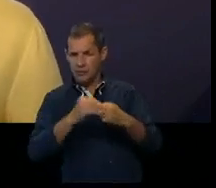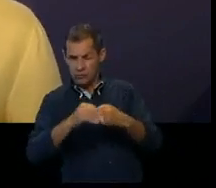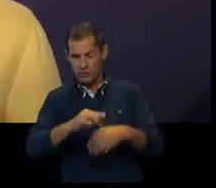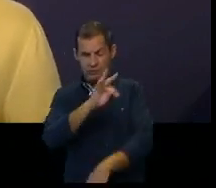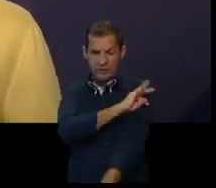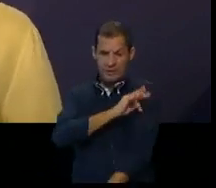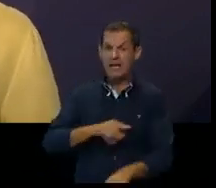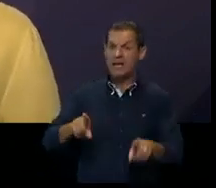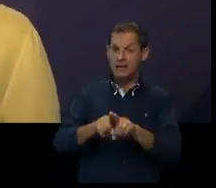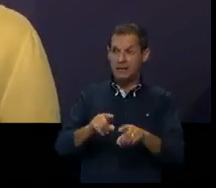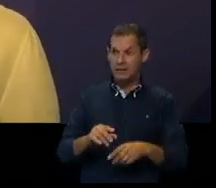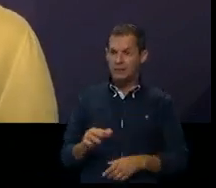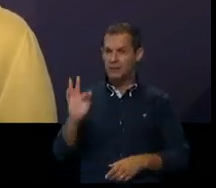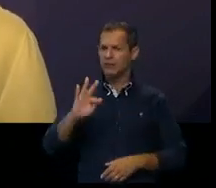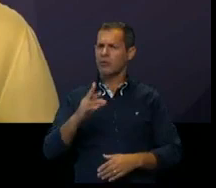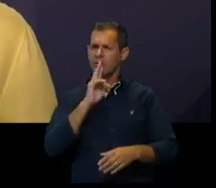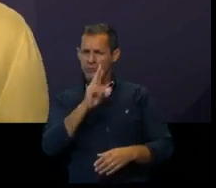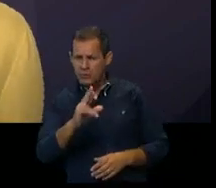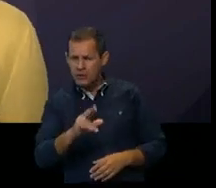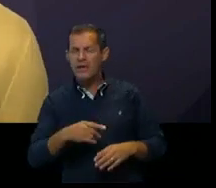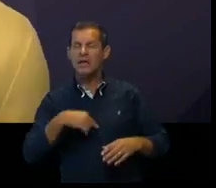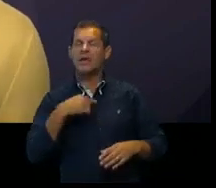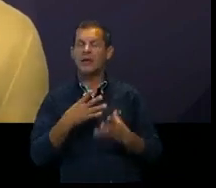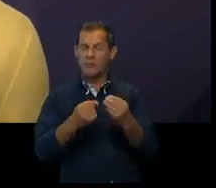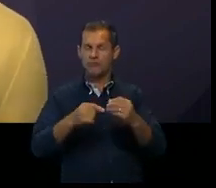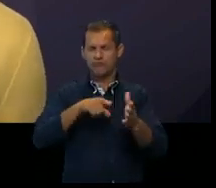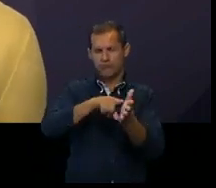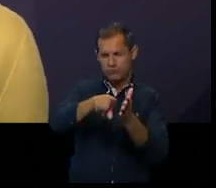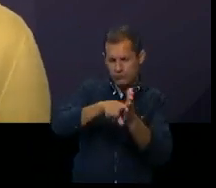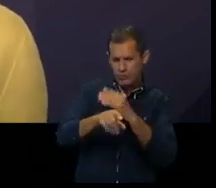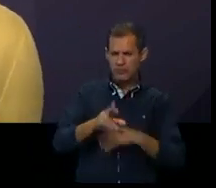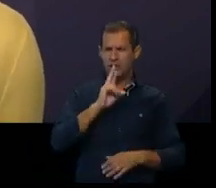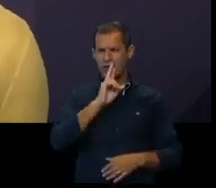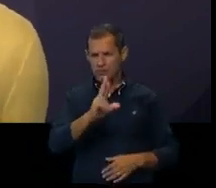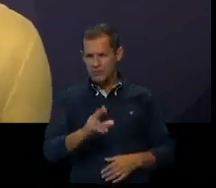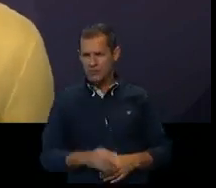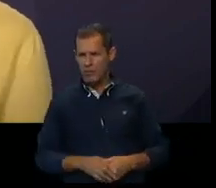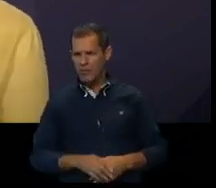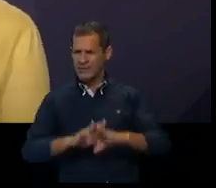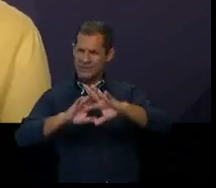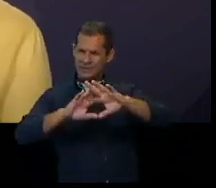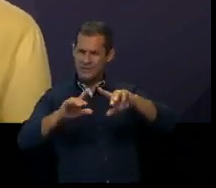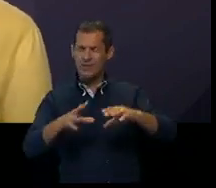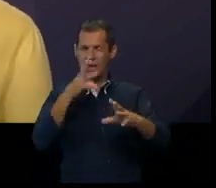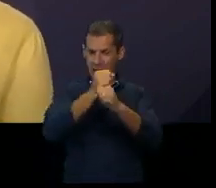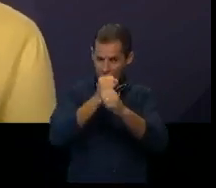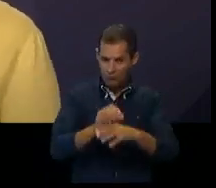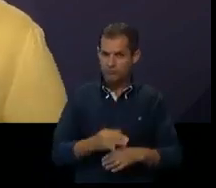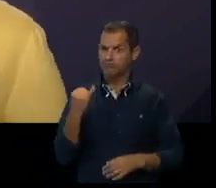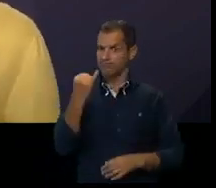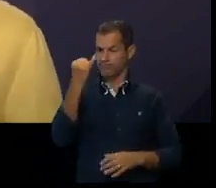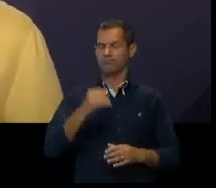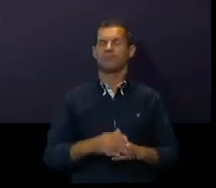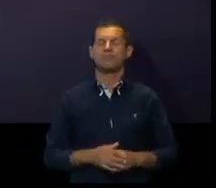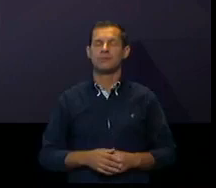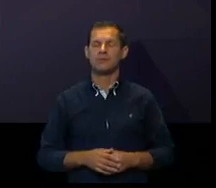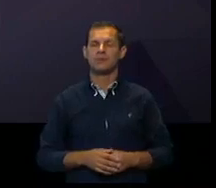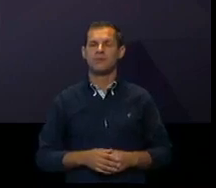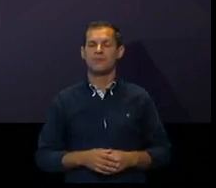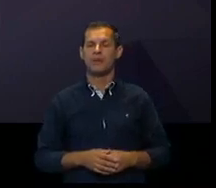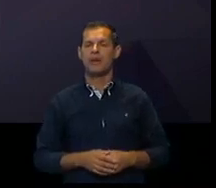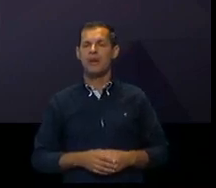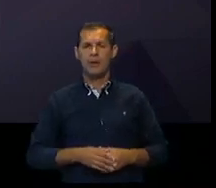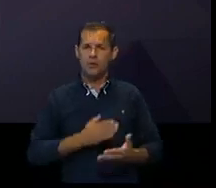e acadêmico para serem respondidas. E para muitas questões de respostas complexas, o cálculo é imprescindível.